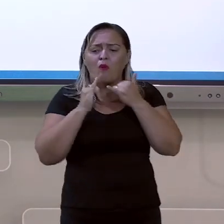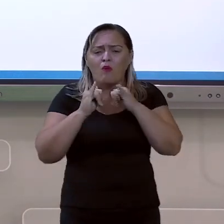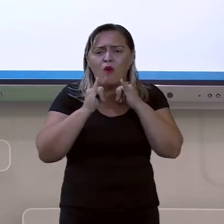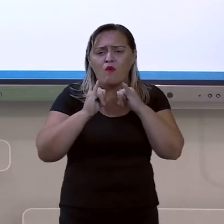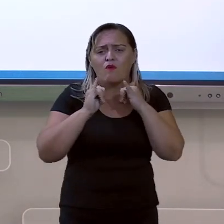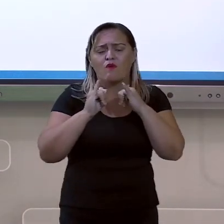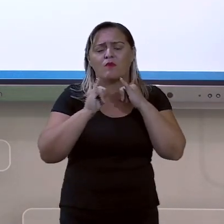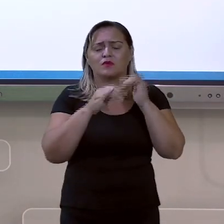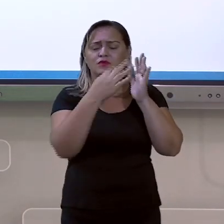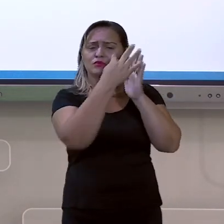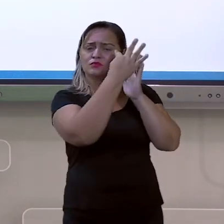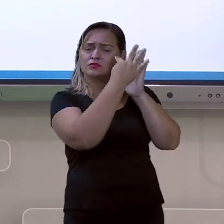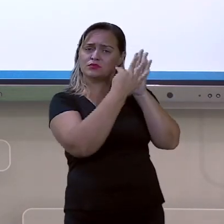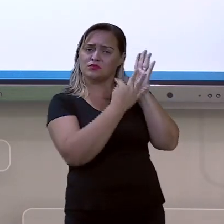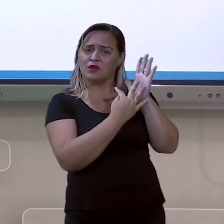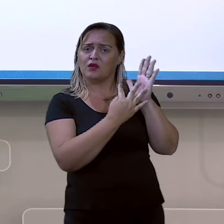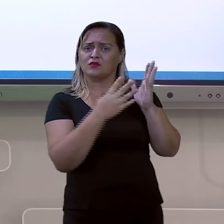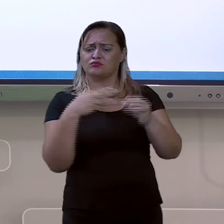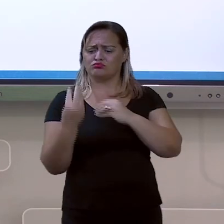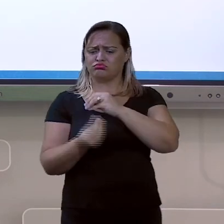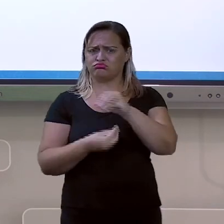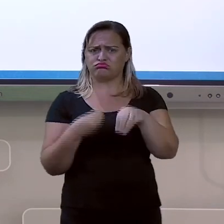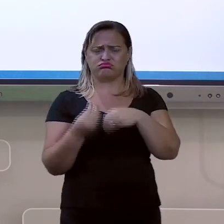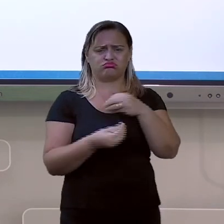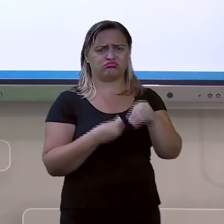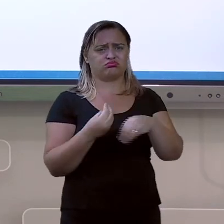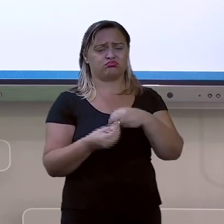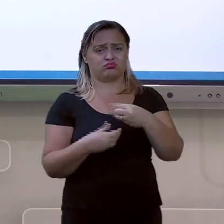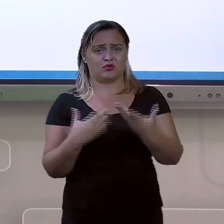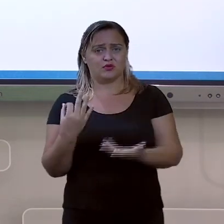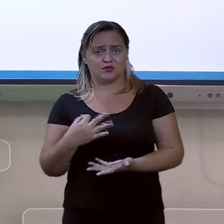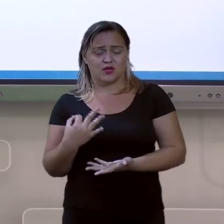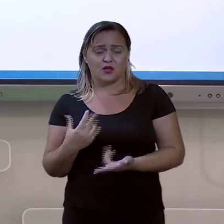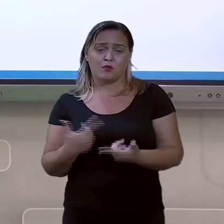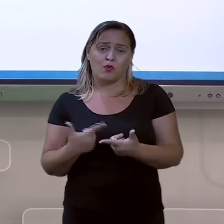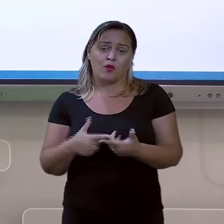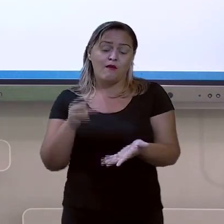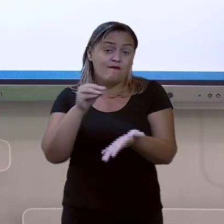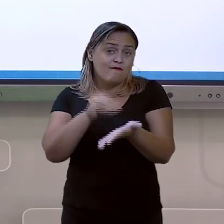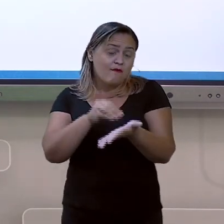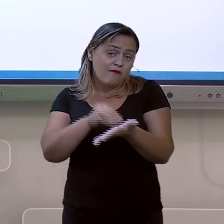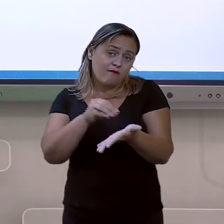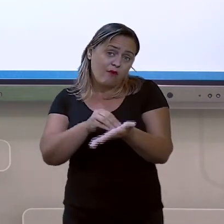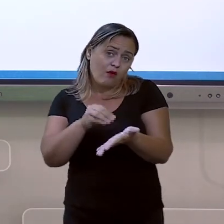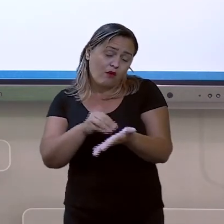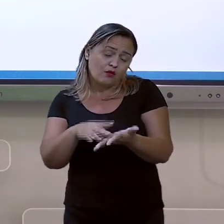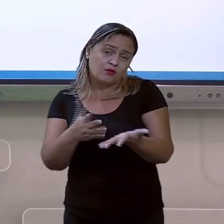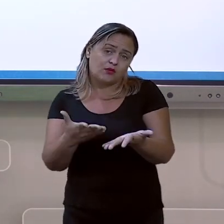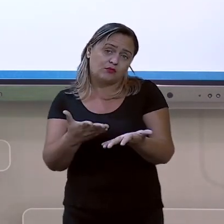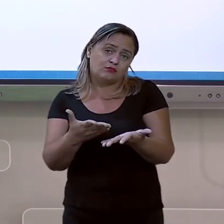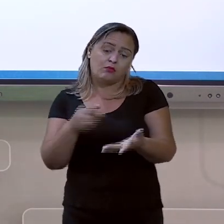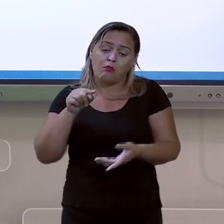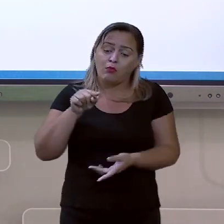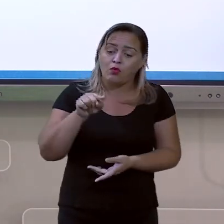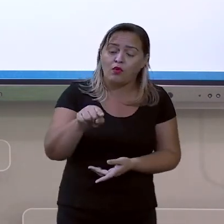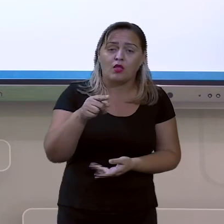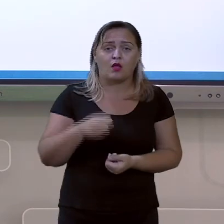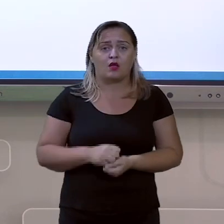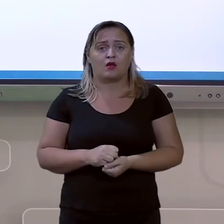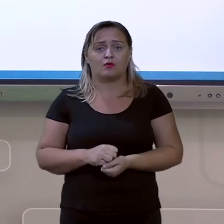informações que aquele texto está passando para mim. Porque ali eu não tenho um ponto final, ali eu não